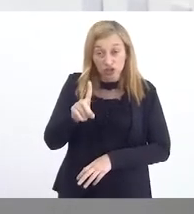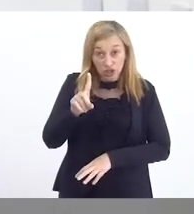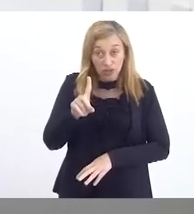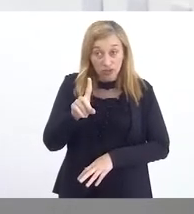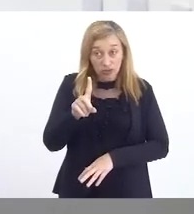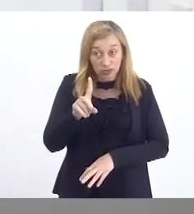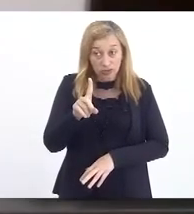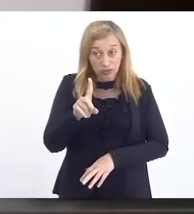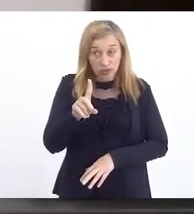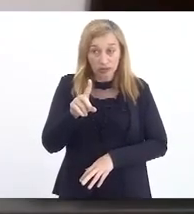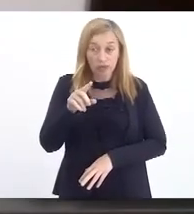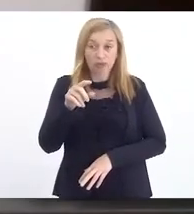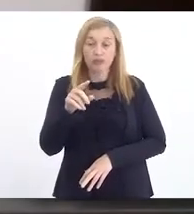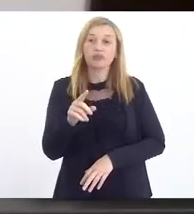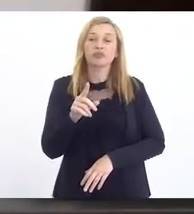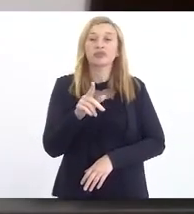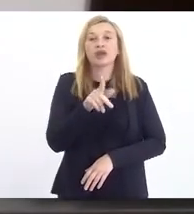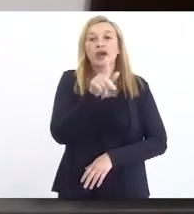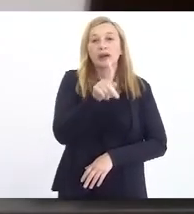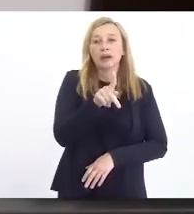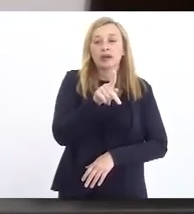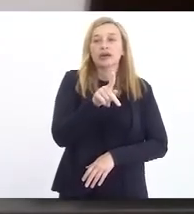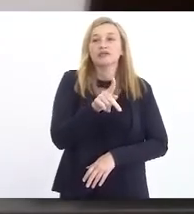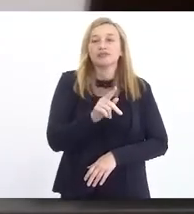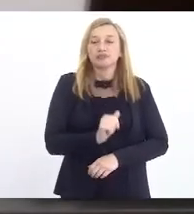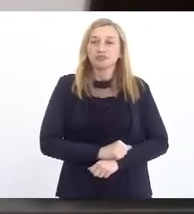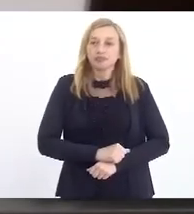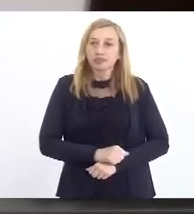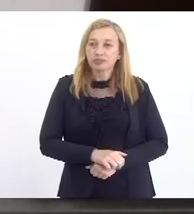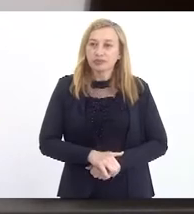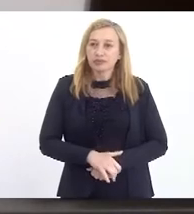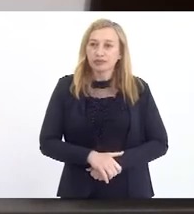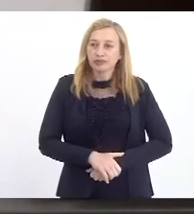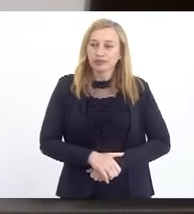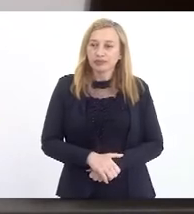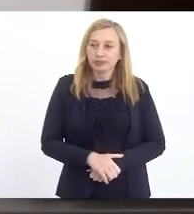Osório? Essa pirâmide você não conhece.